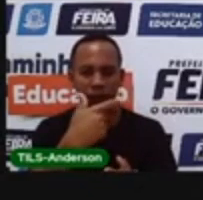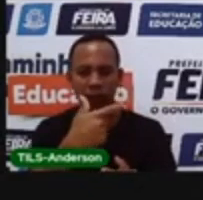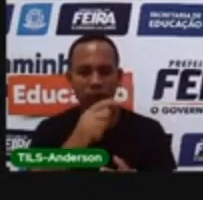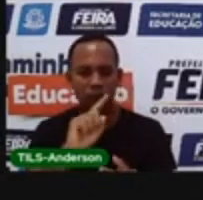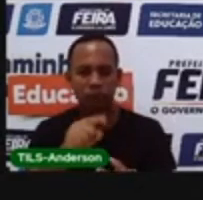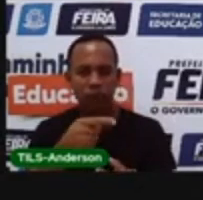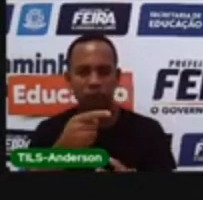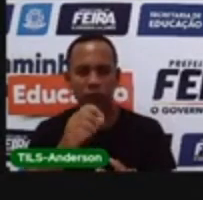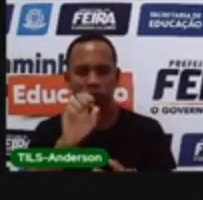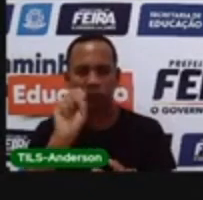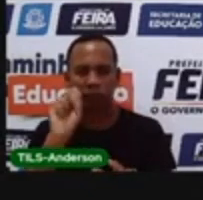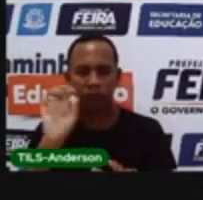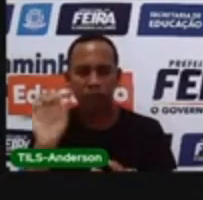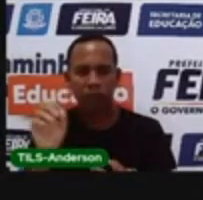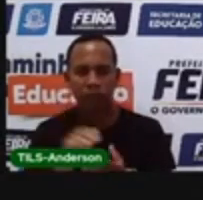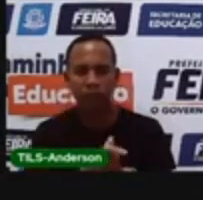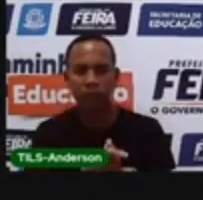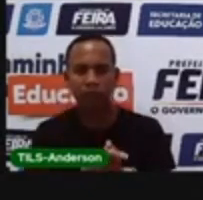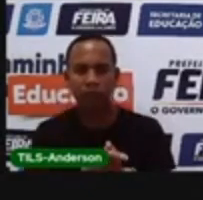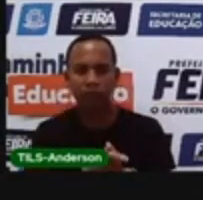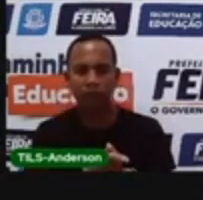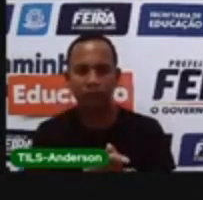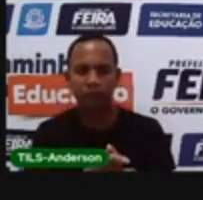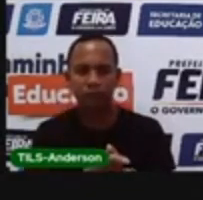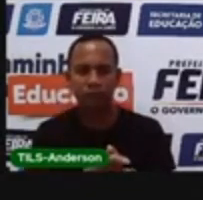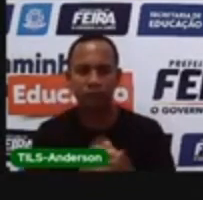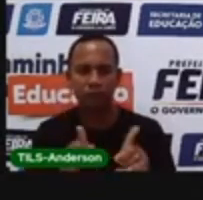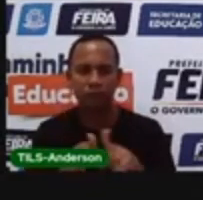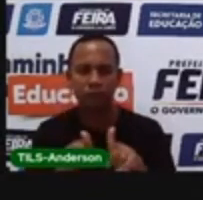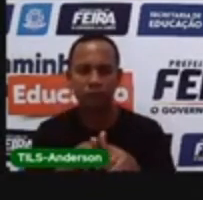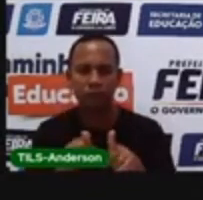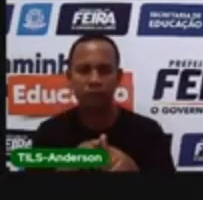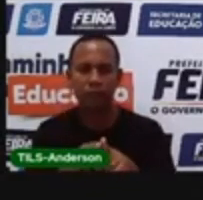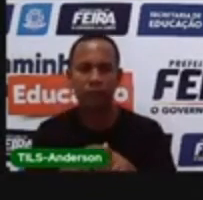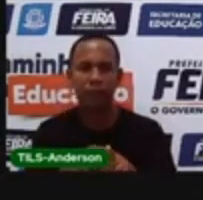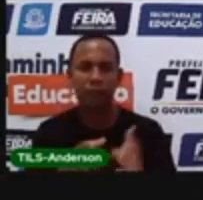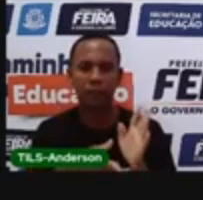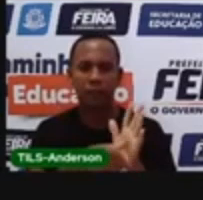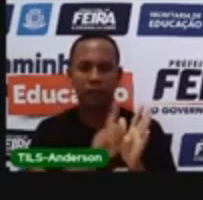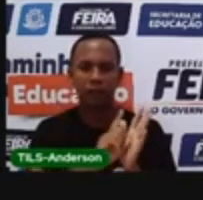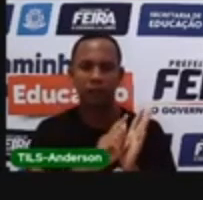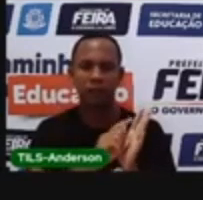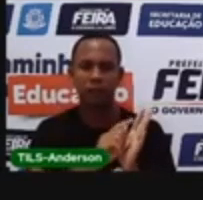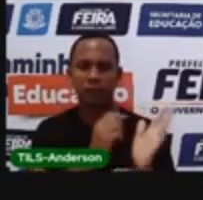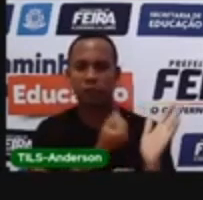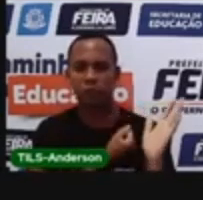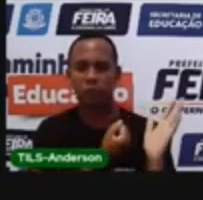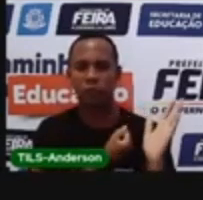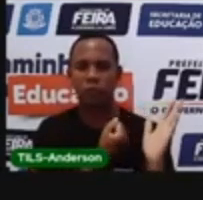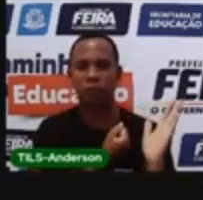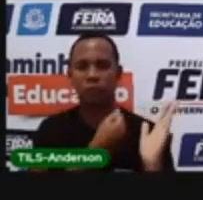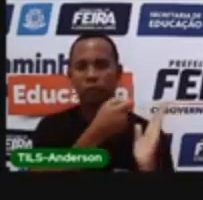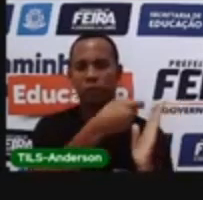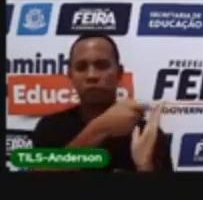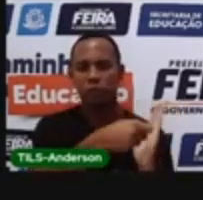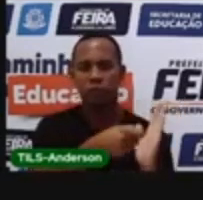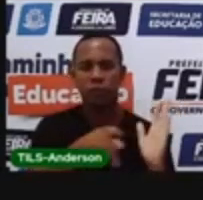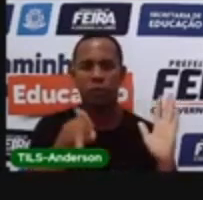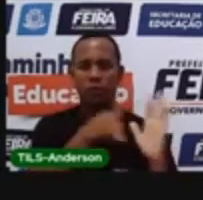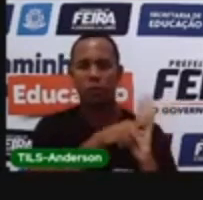R$ 52,80. Tem ali também, ó, conta contrato. Essa conta contrato é o seu número de identificação